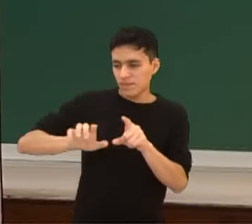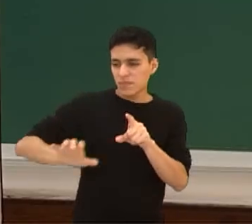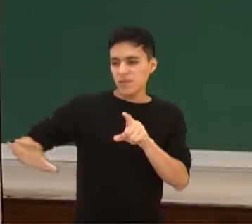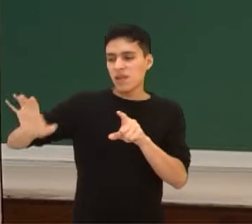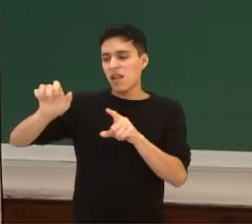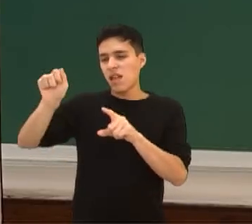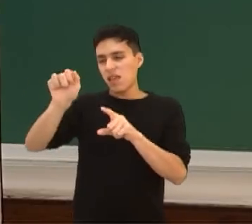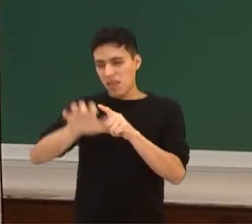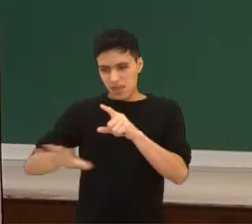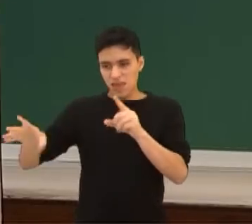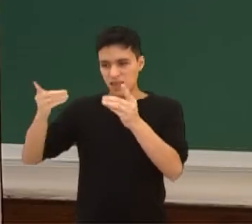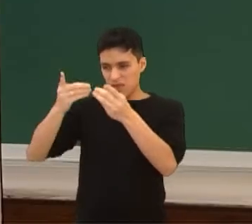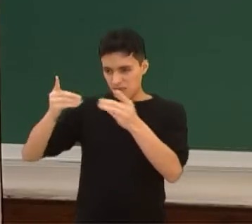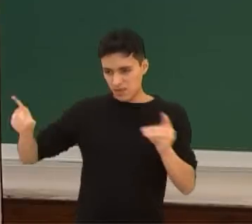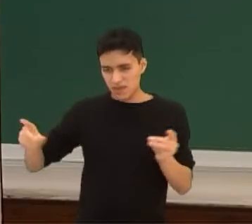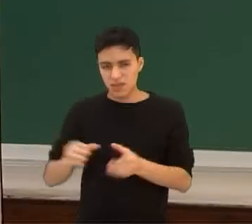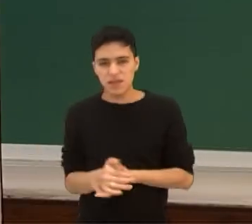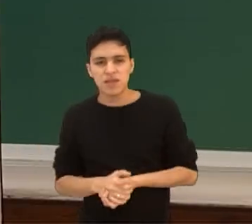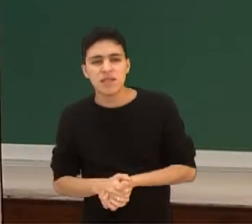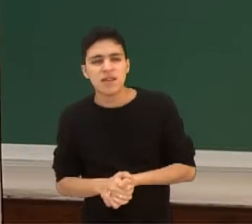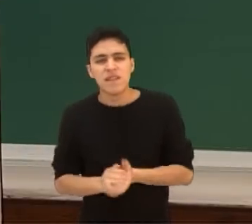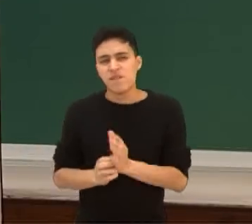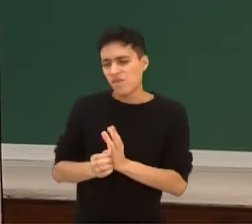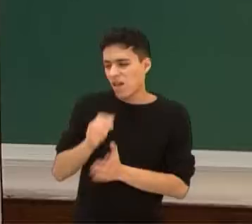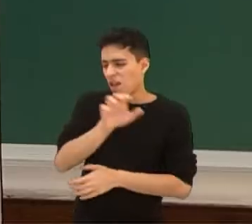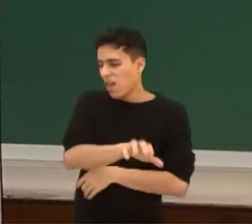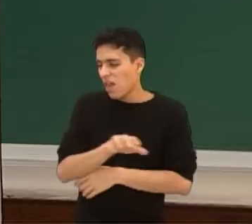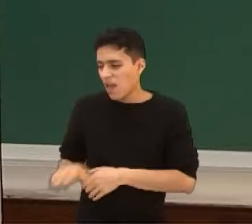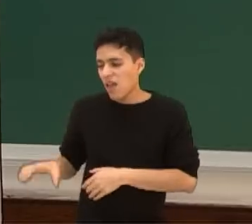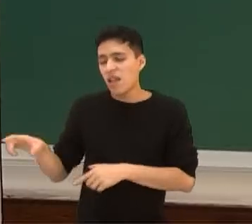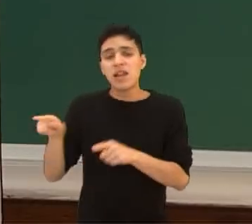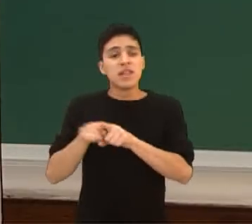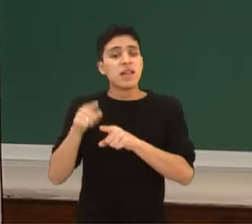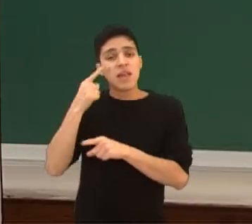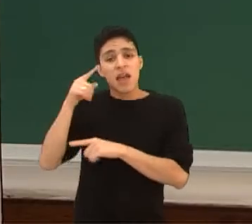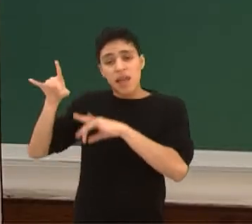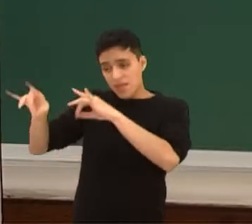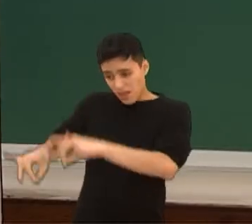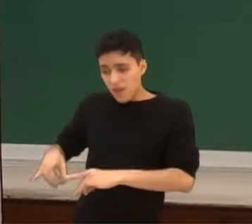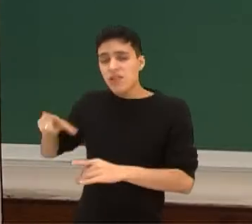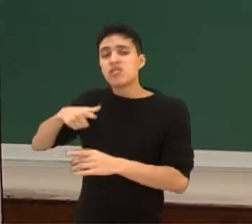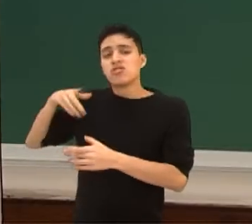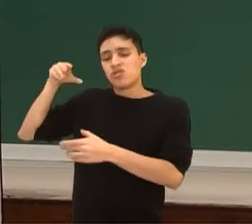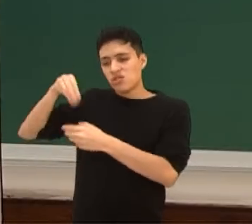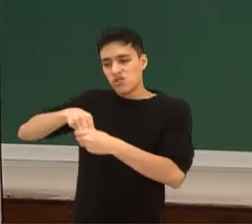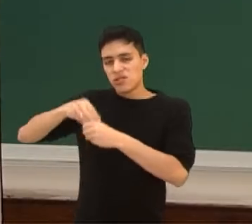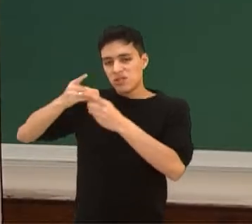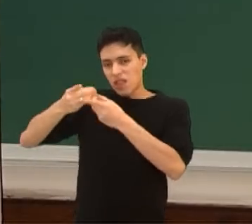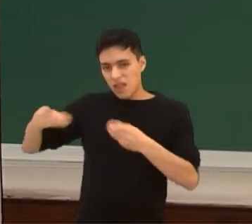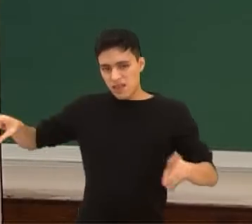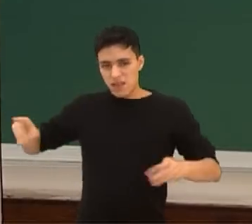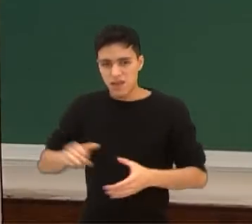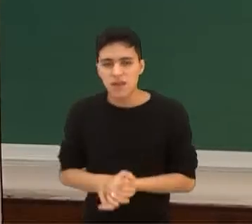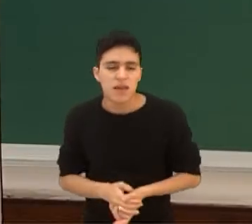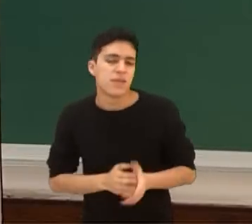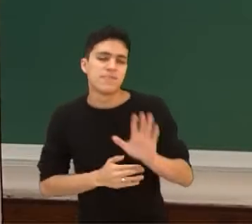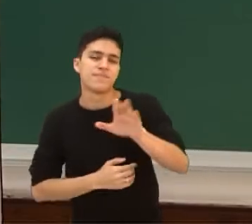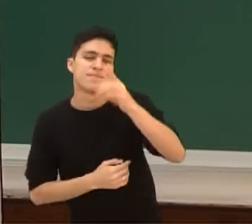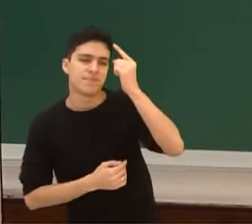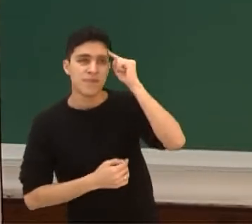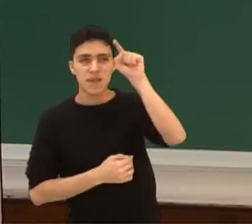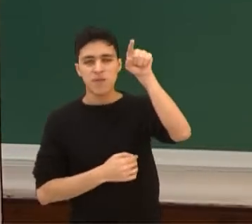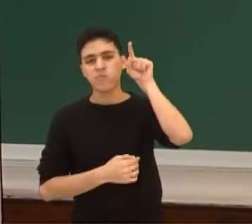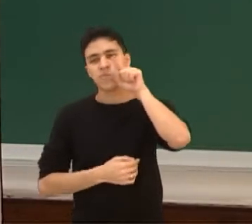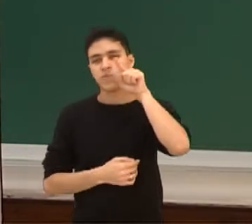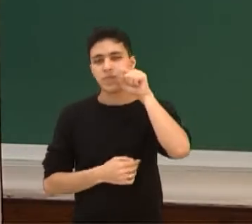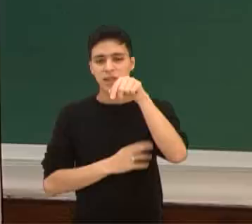continente asiático várias áreas desérticas e também na Austrália. Então, quando a gente pensa, por exemplo, nos Estados Unidos,